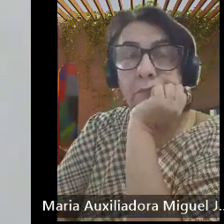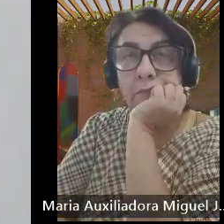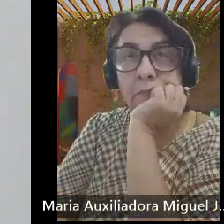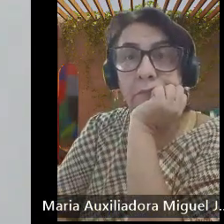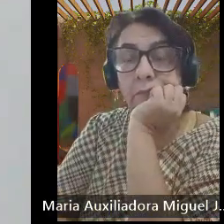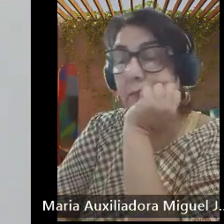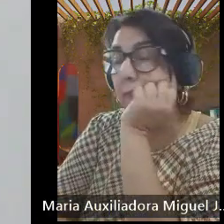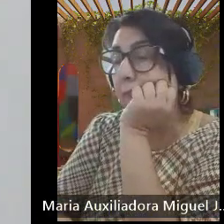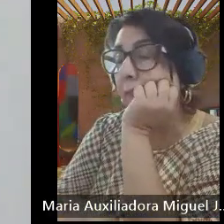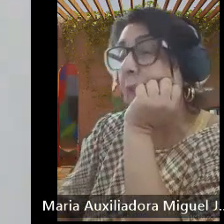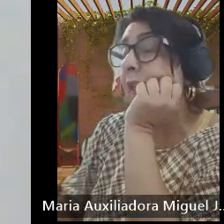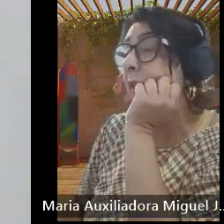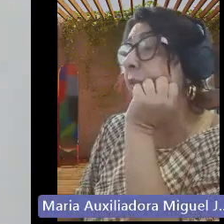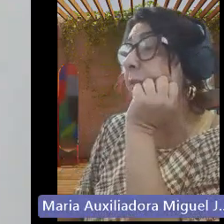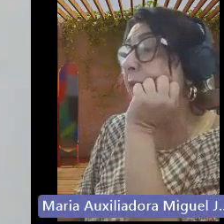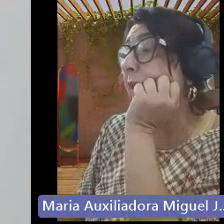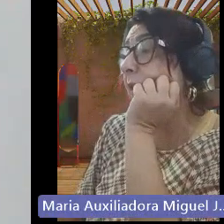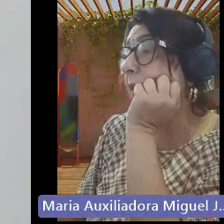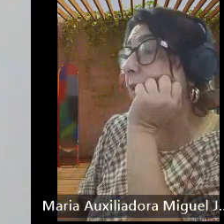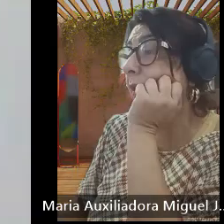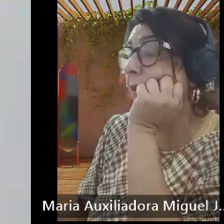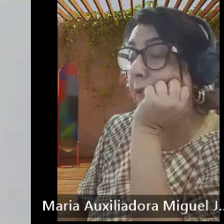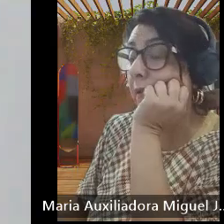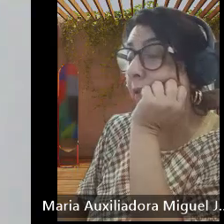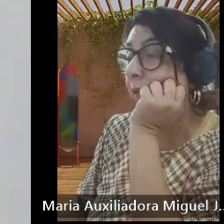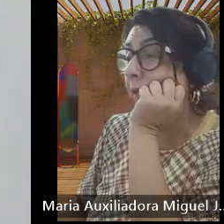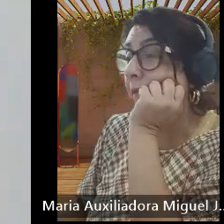projetar de novo. Mas quando você coloca ementa,